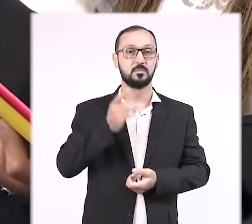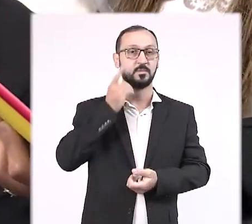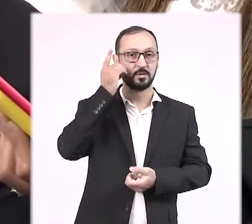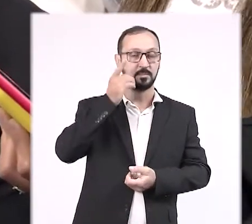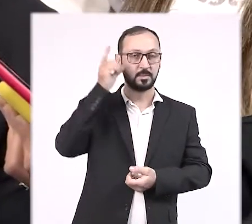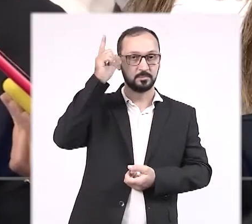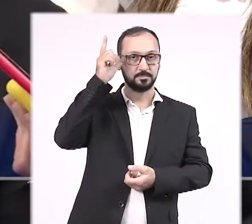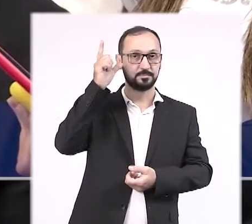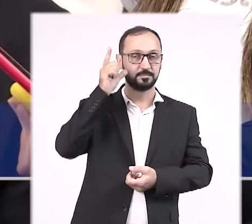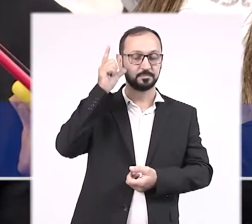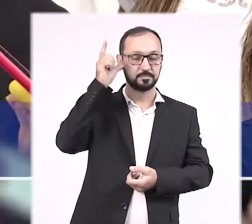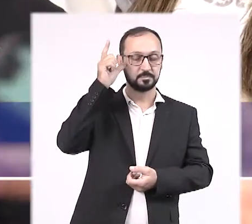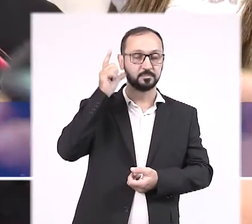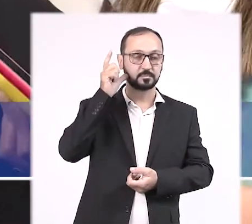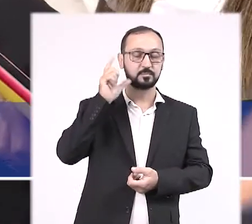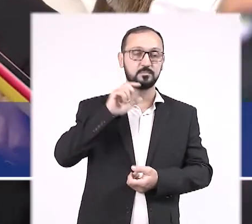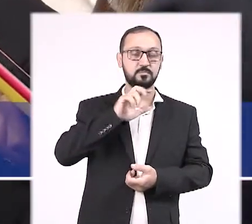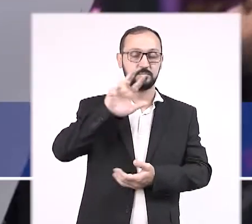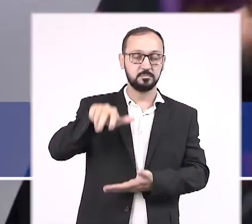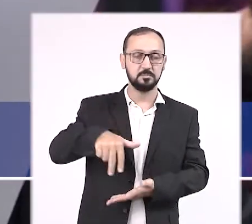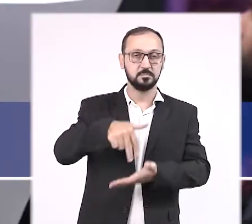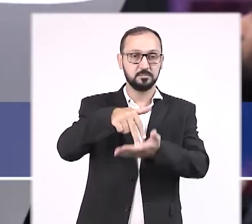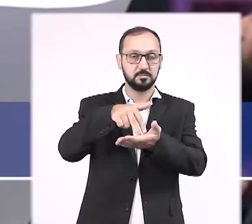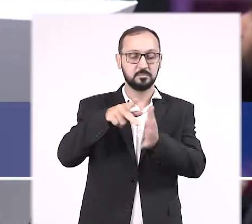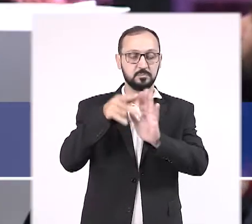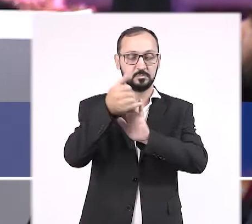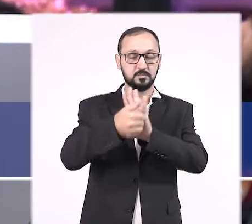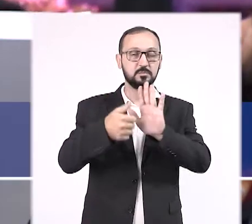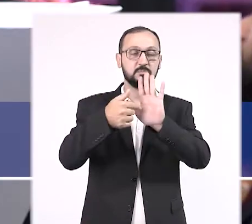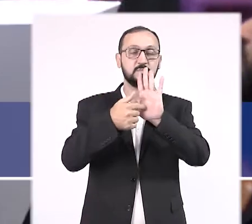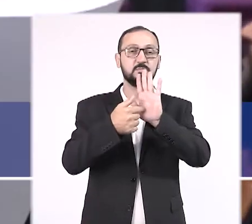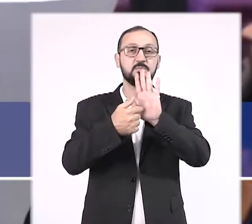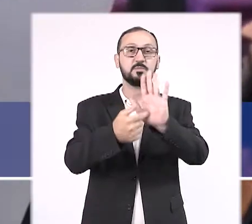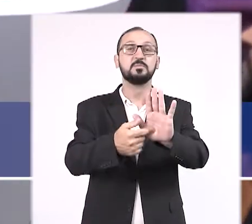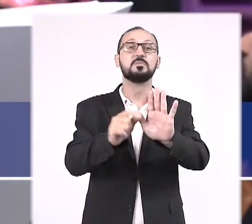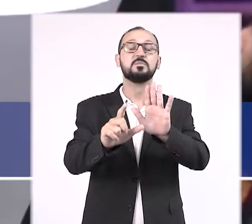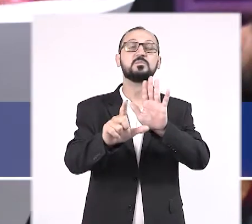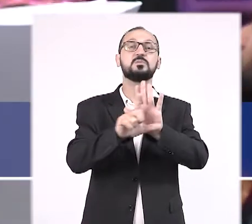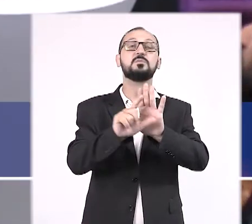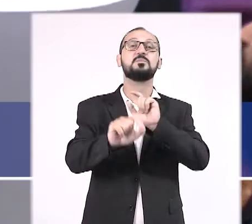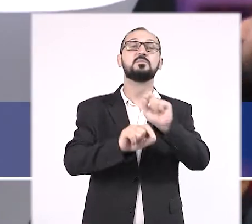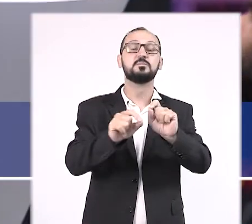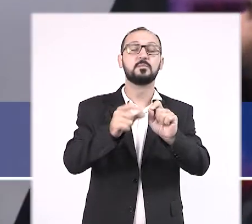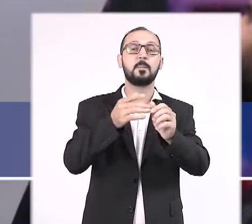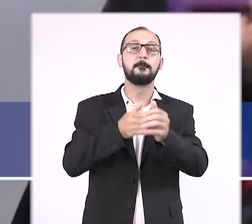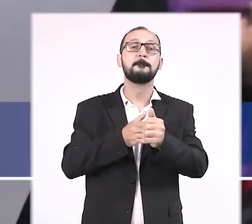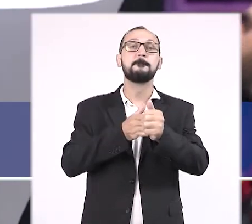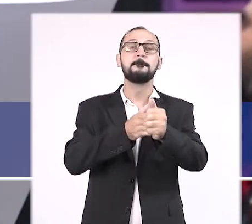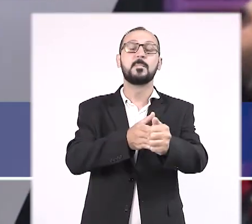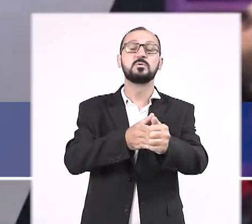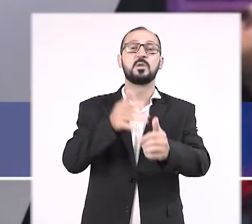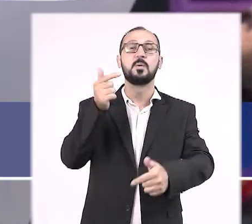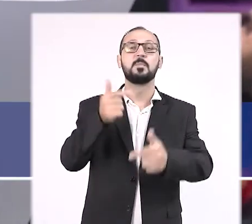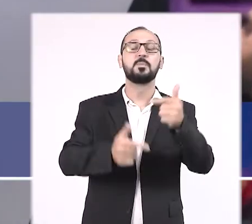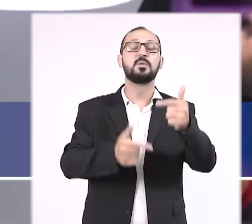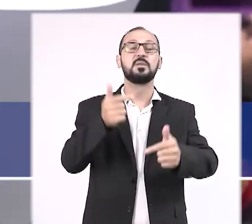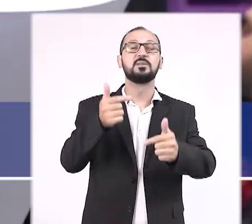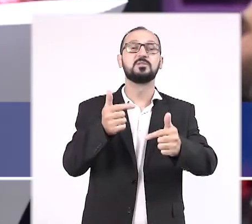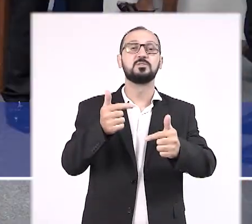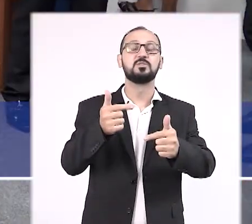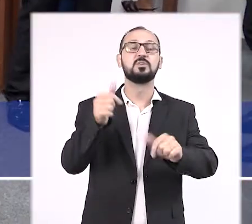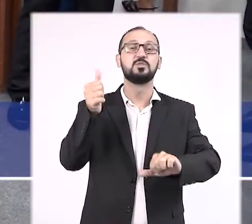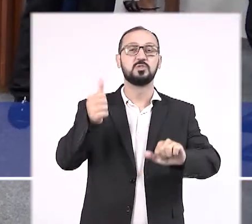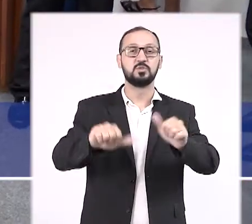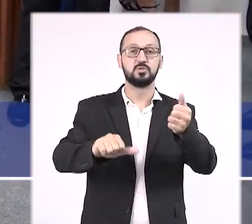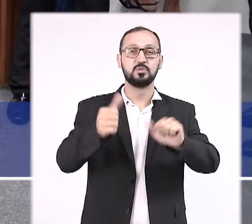O deputado Lídio Lopes, do Patriota, apresentou o projeto de lei que estabelece diretrizes para a política de